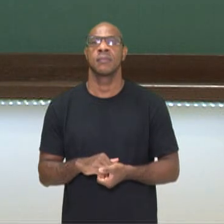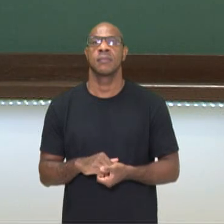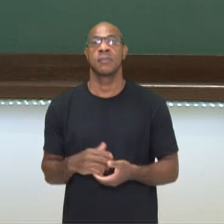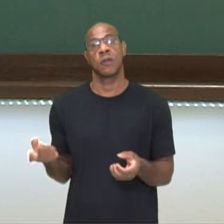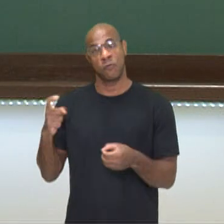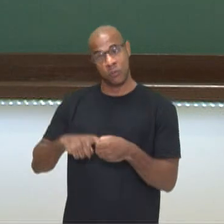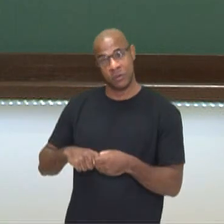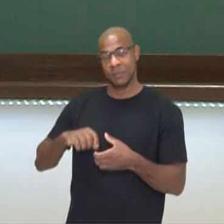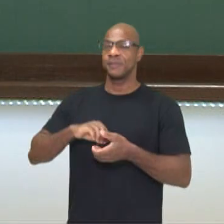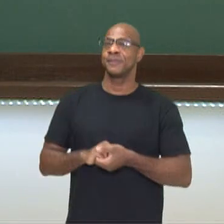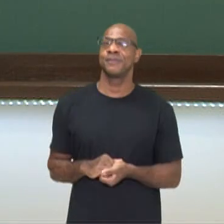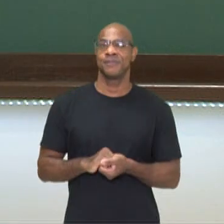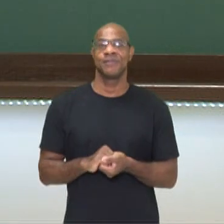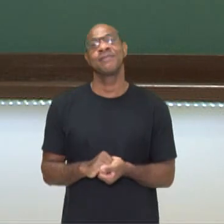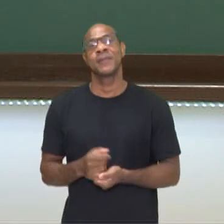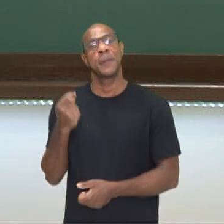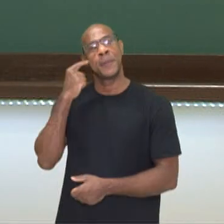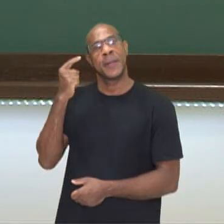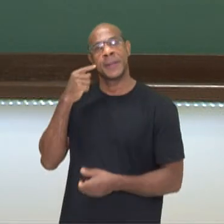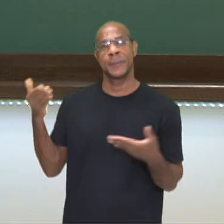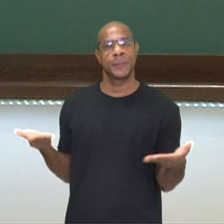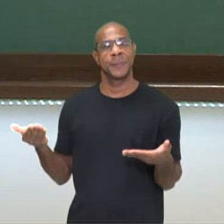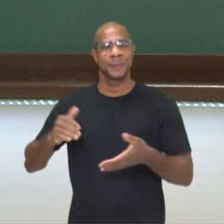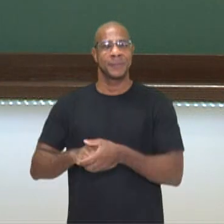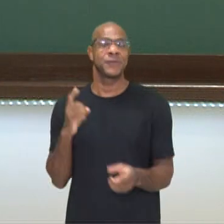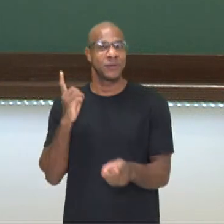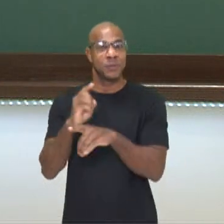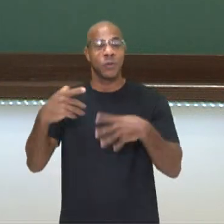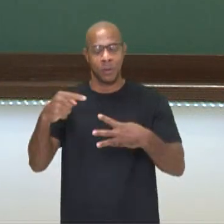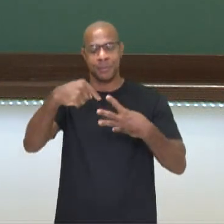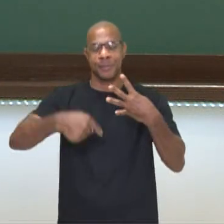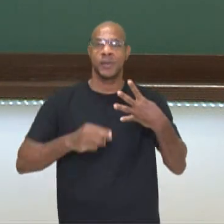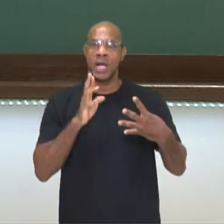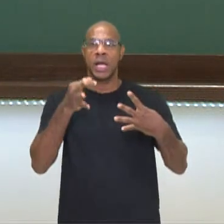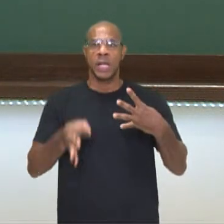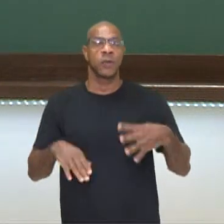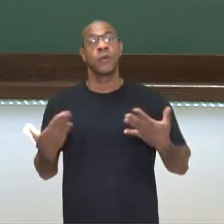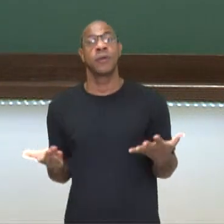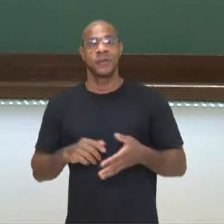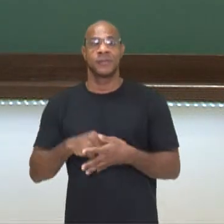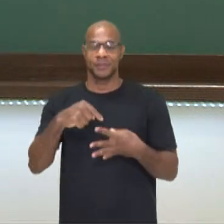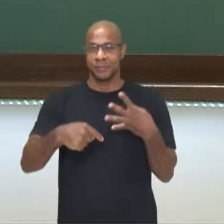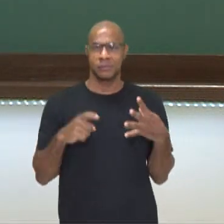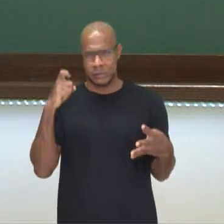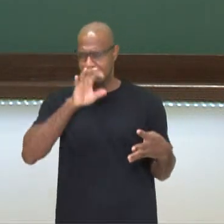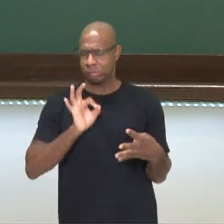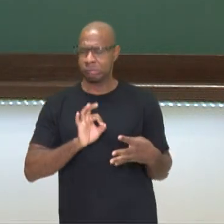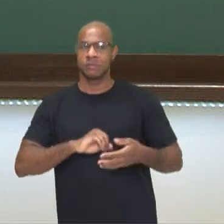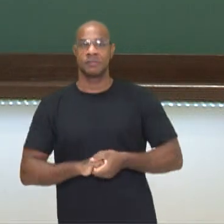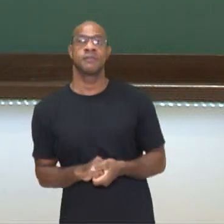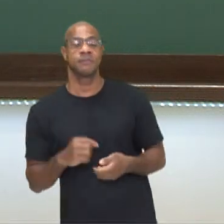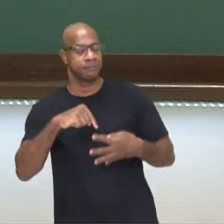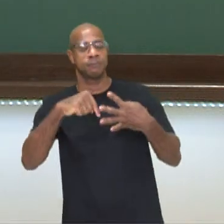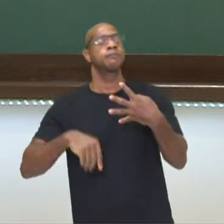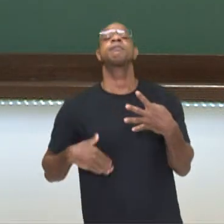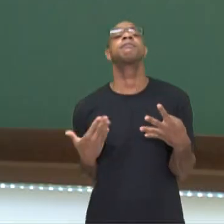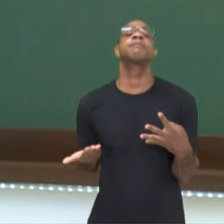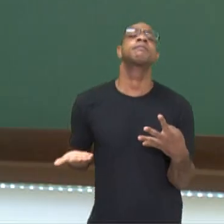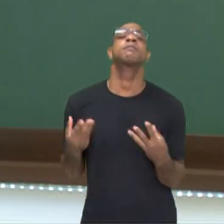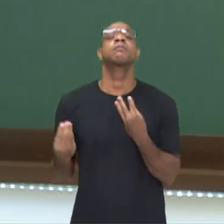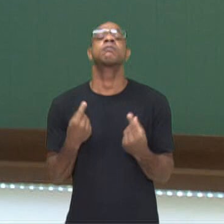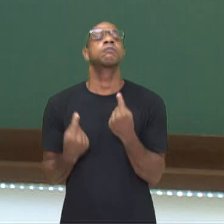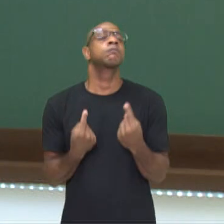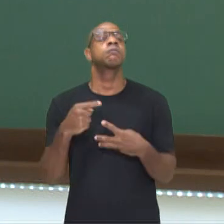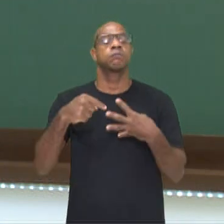Estamos de volta. Vamos pensar aqui, descobriu qual que é a incorreta? Não está muito difícil, né? Qual que seria então aqui das